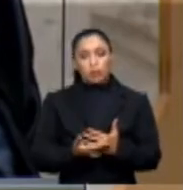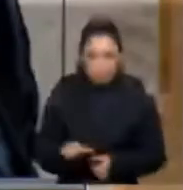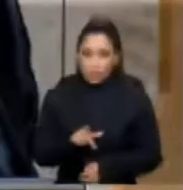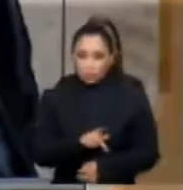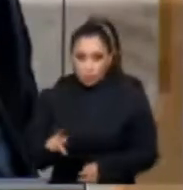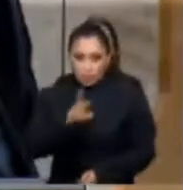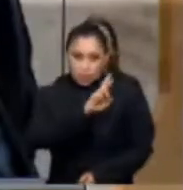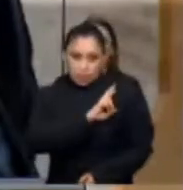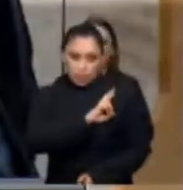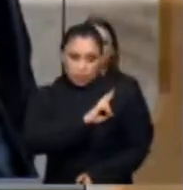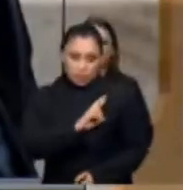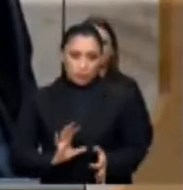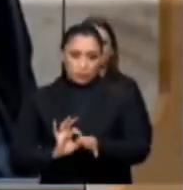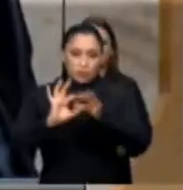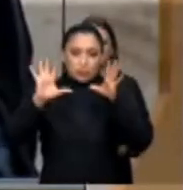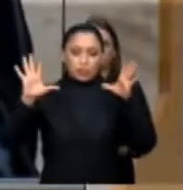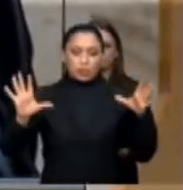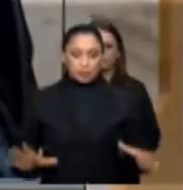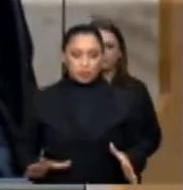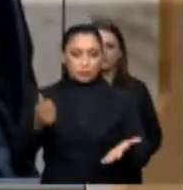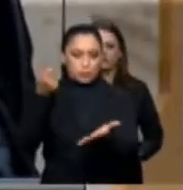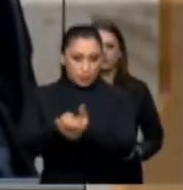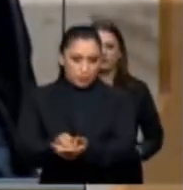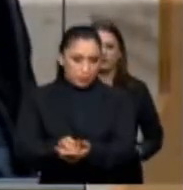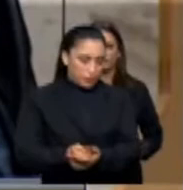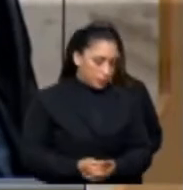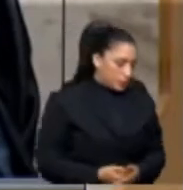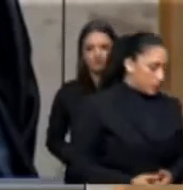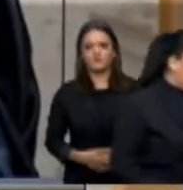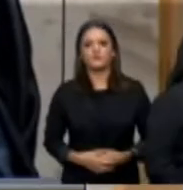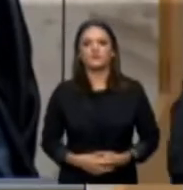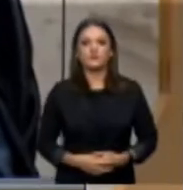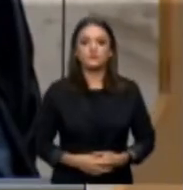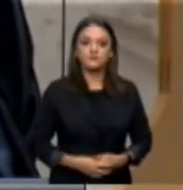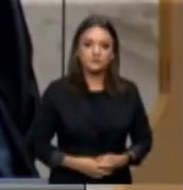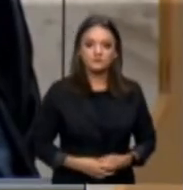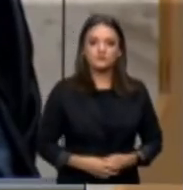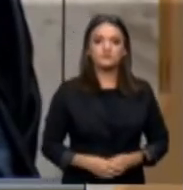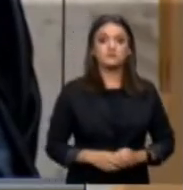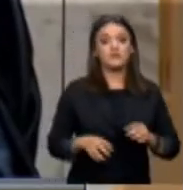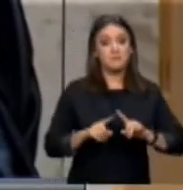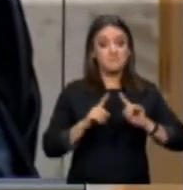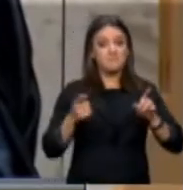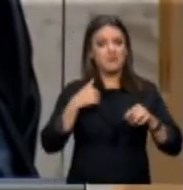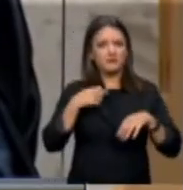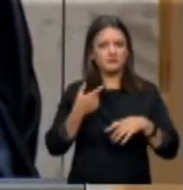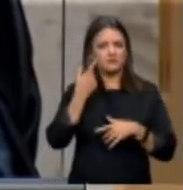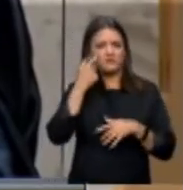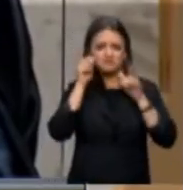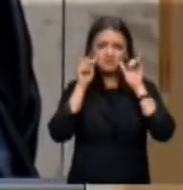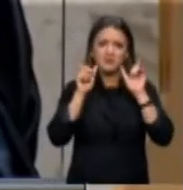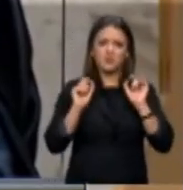tribunal responsável pela liberação dos pagamentos, como aqui dito. Salta aos olhos, portanto, que